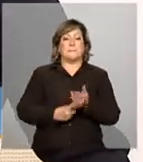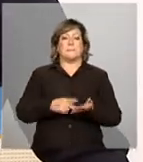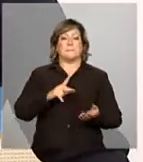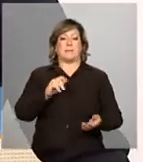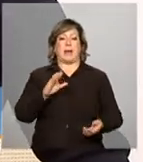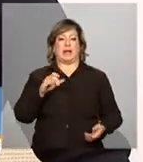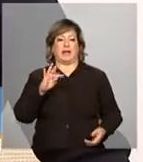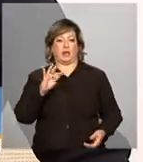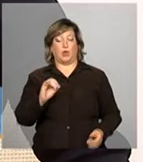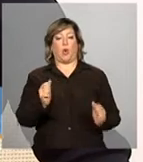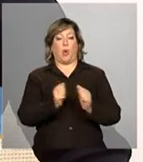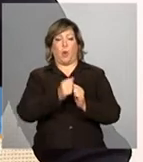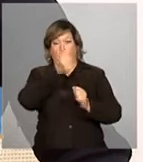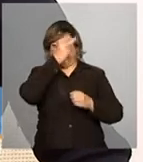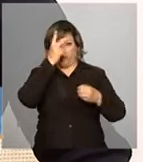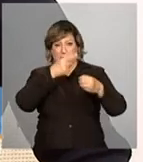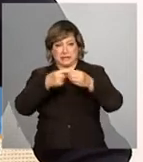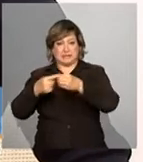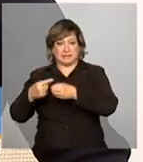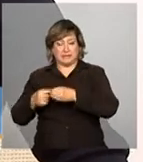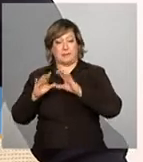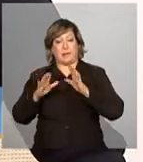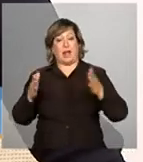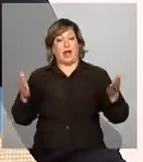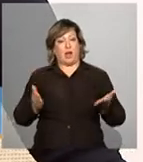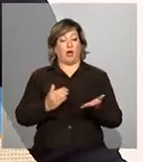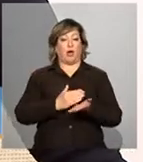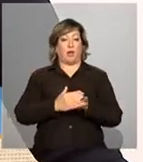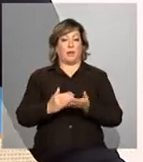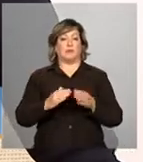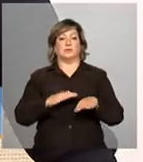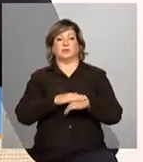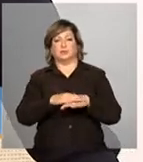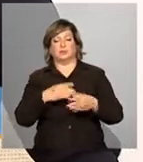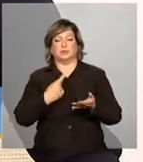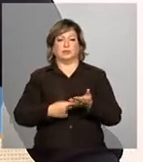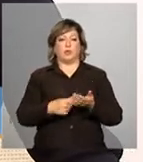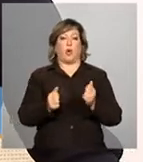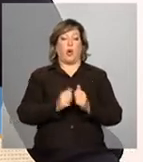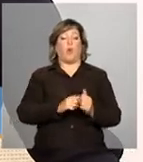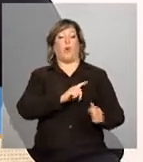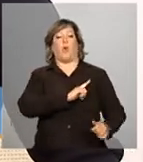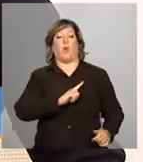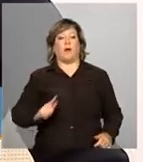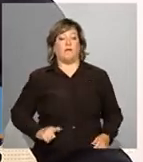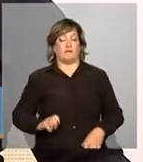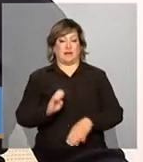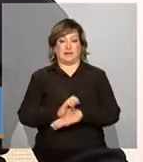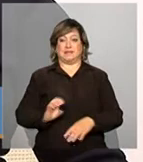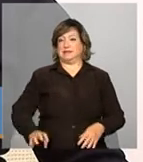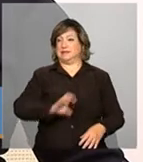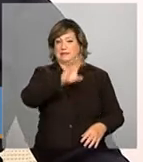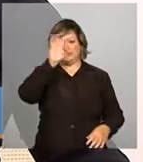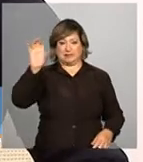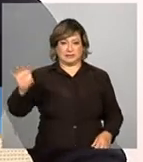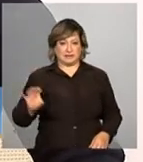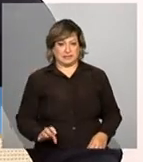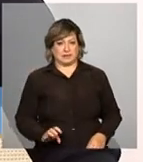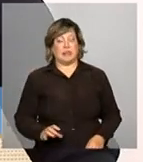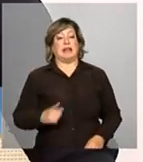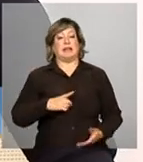mas nós estamos começando a discutir agora com os governos estaduais então tem metas que de fato até a ver com a